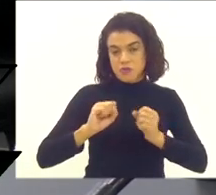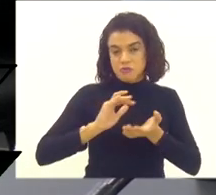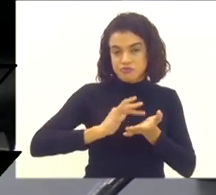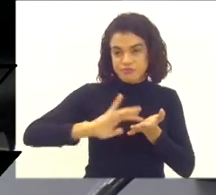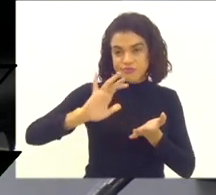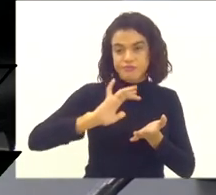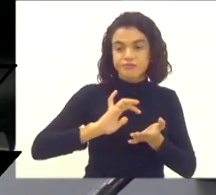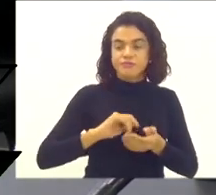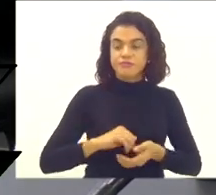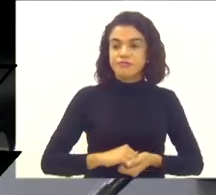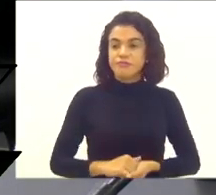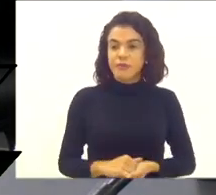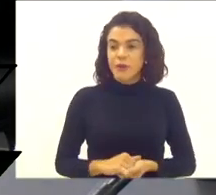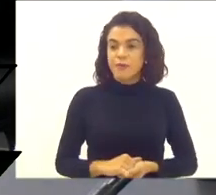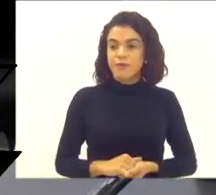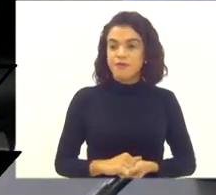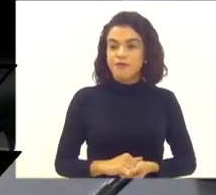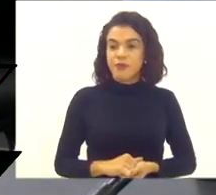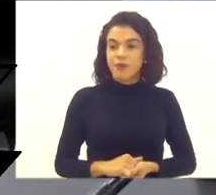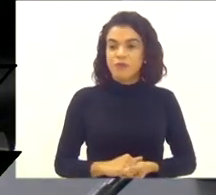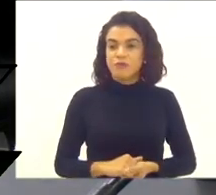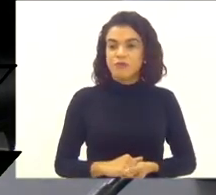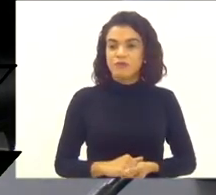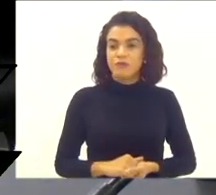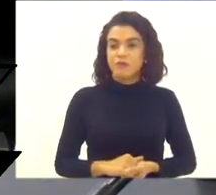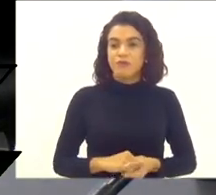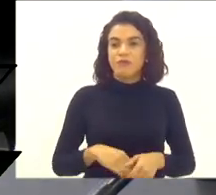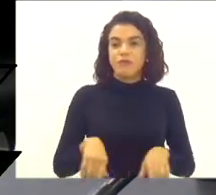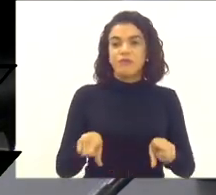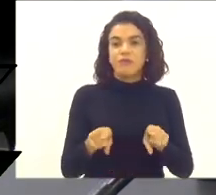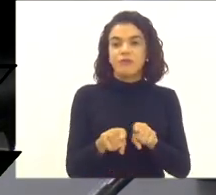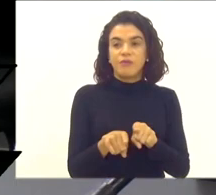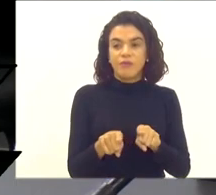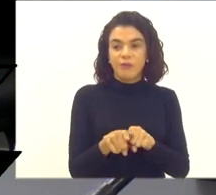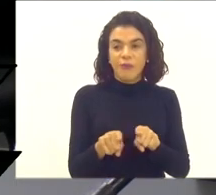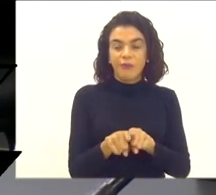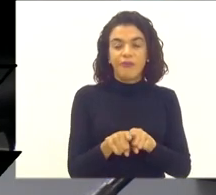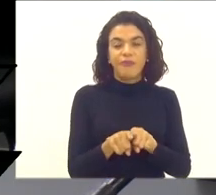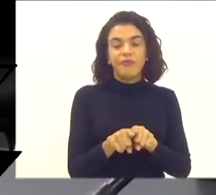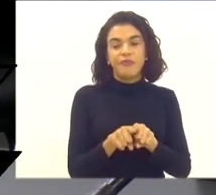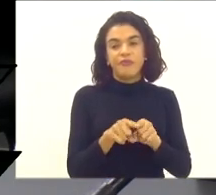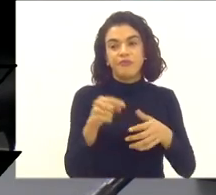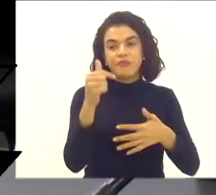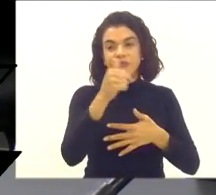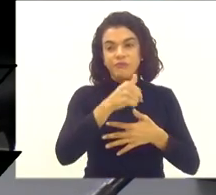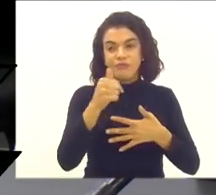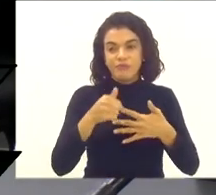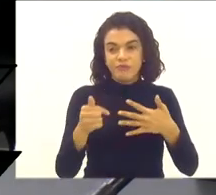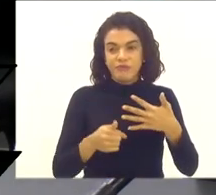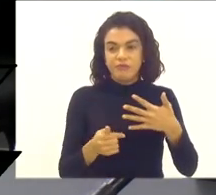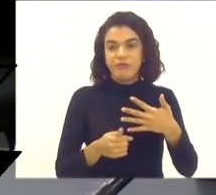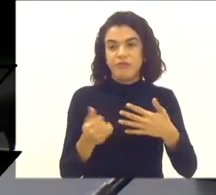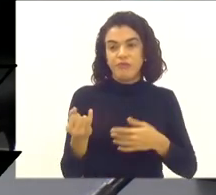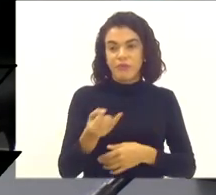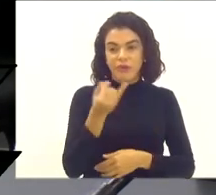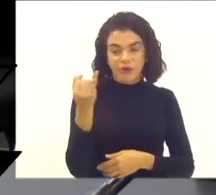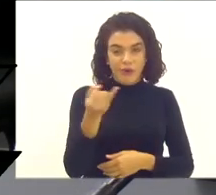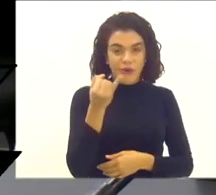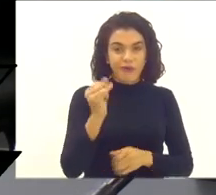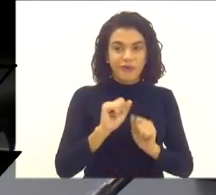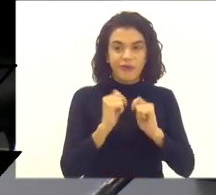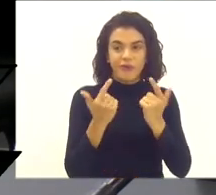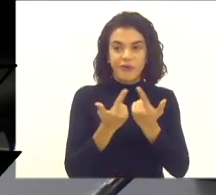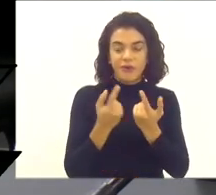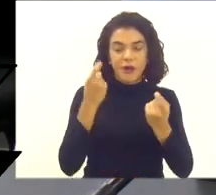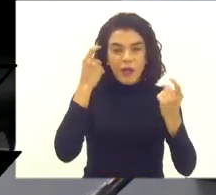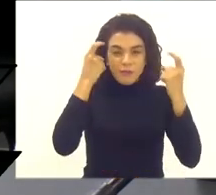e aí eu acho que pode passar também algumas algumas questões que a gente pensou que podem ser importantes para casa pensar